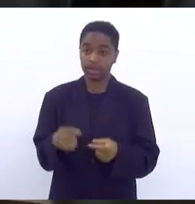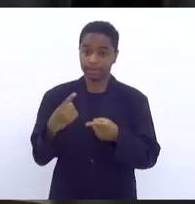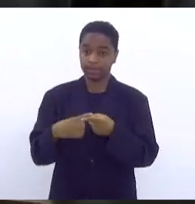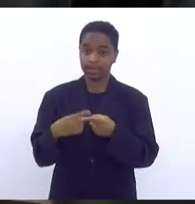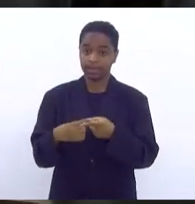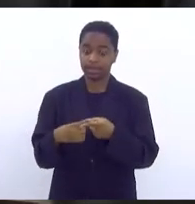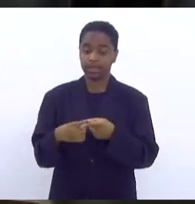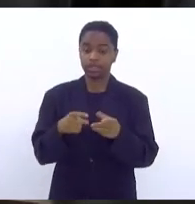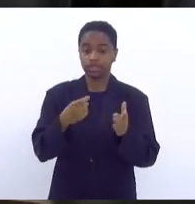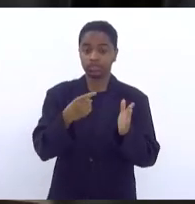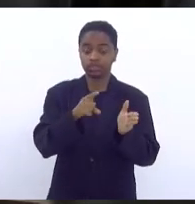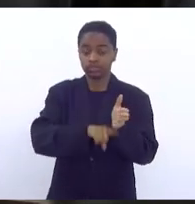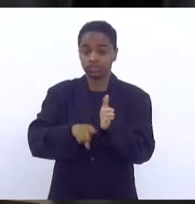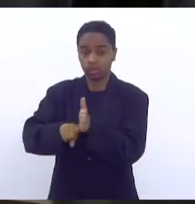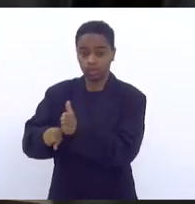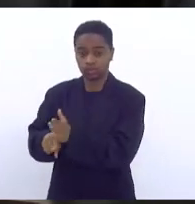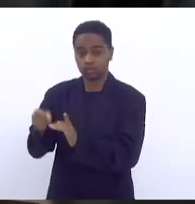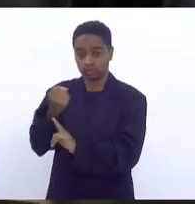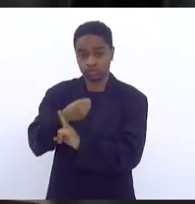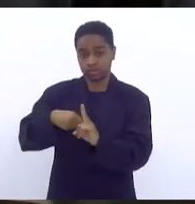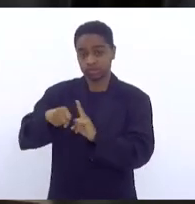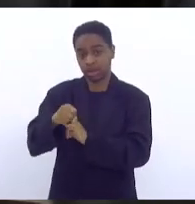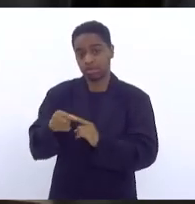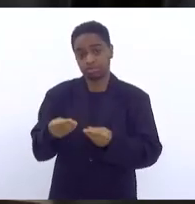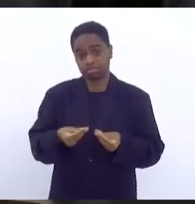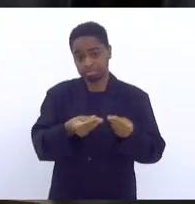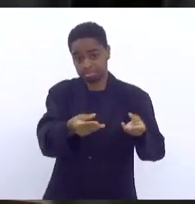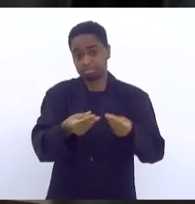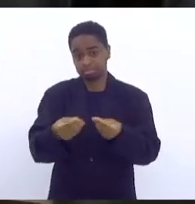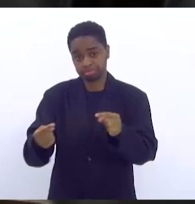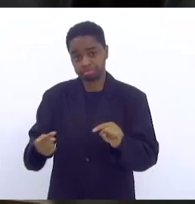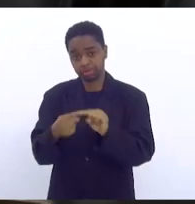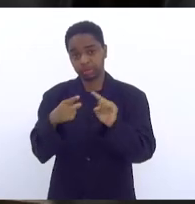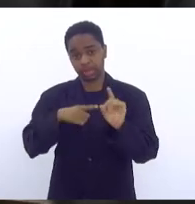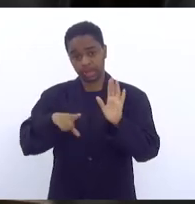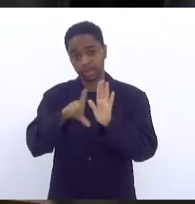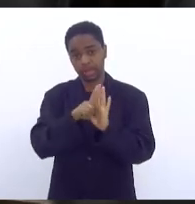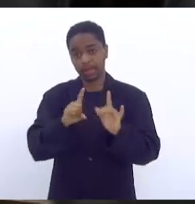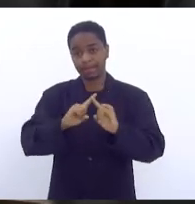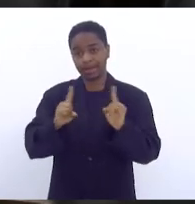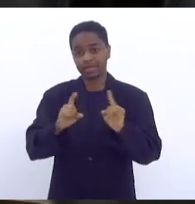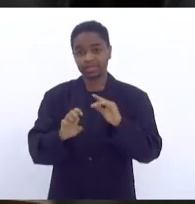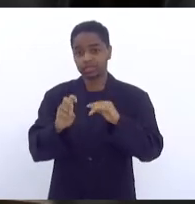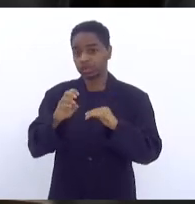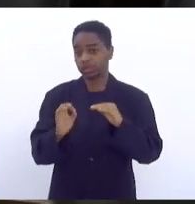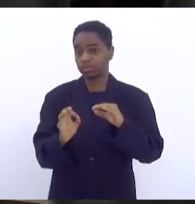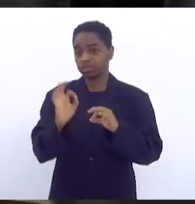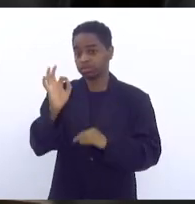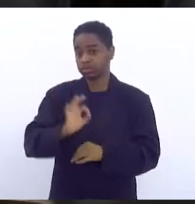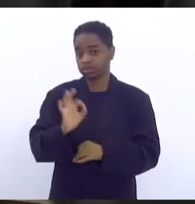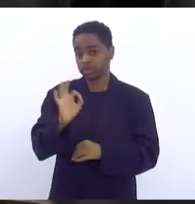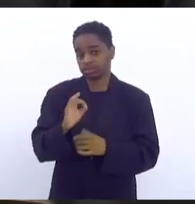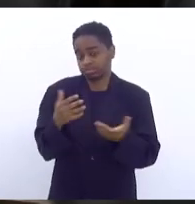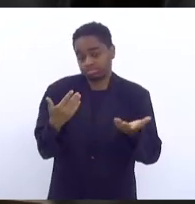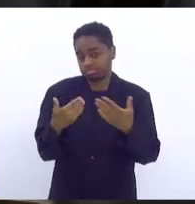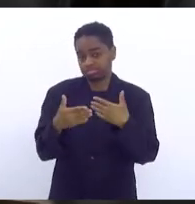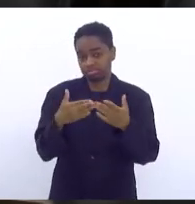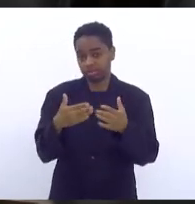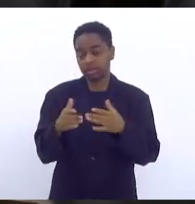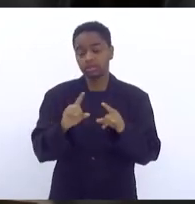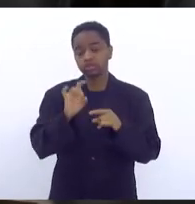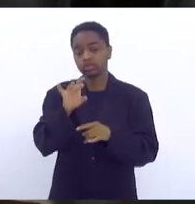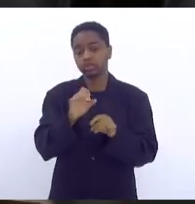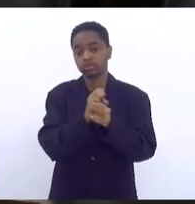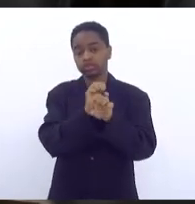legal ela é dada legalmente não independente desse 5% que Foi estabelecido ali no contrato tá só um